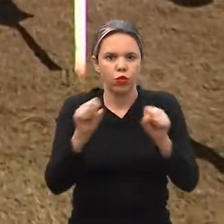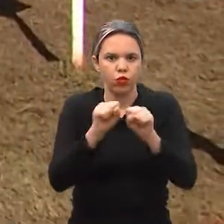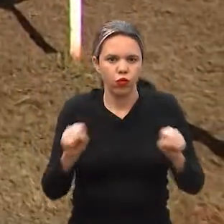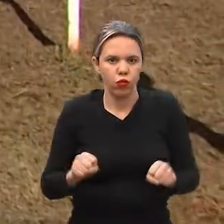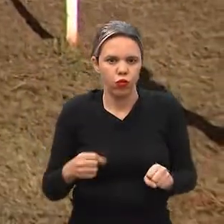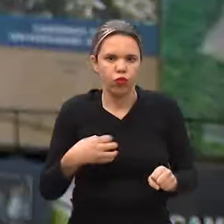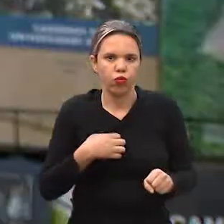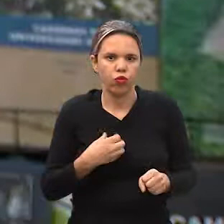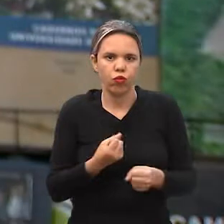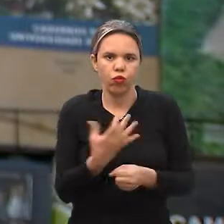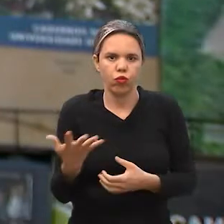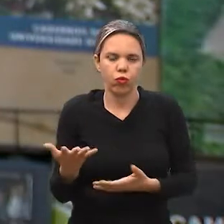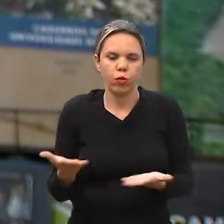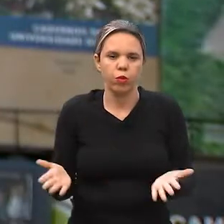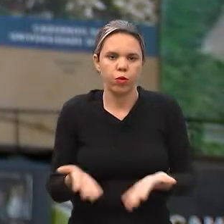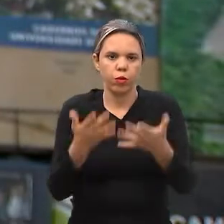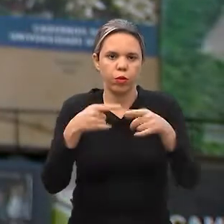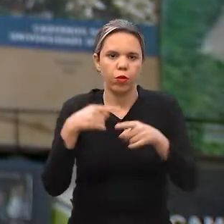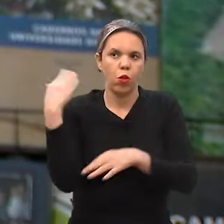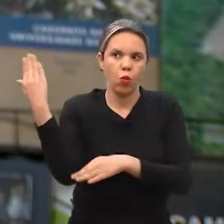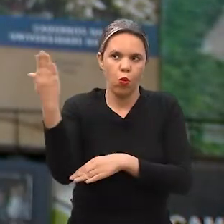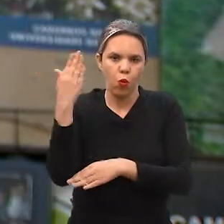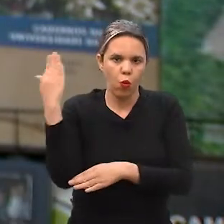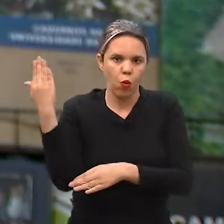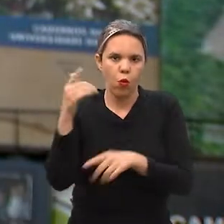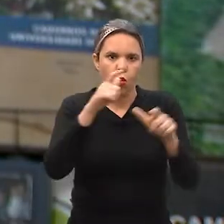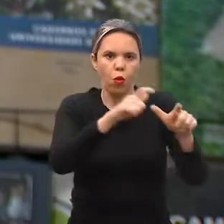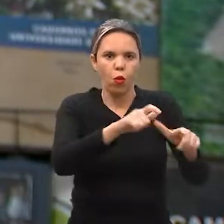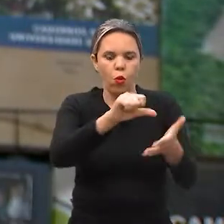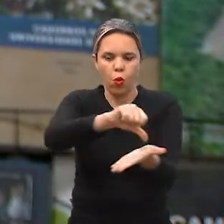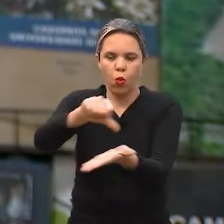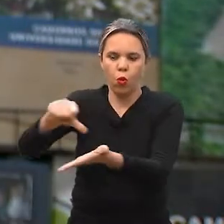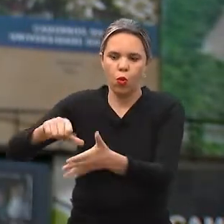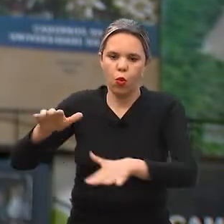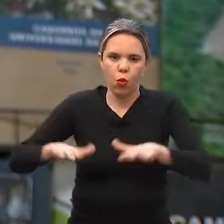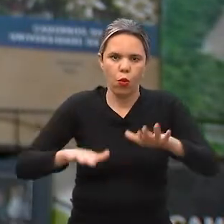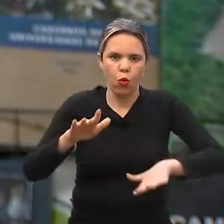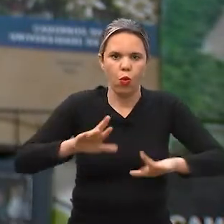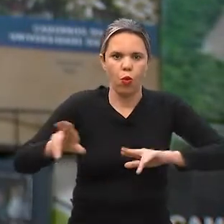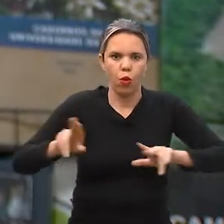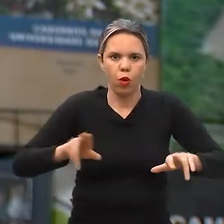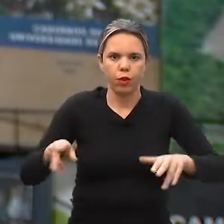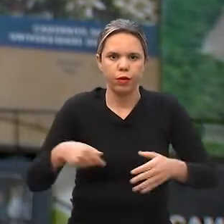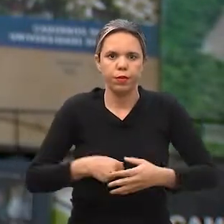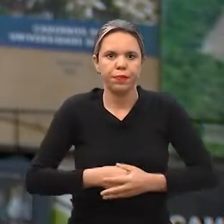que proporcionam as condições de tempo em uma determinada região ou regiões.